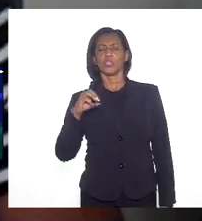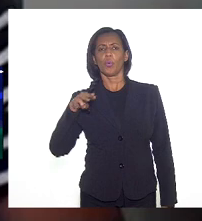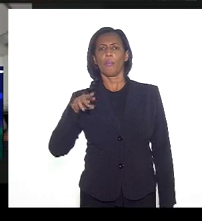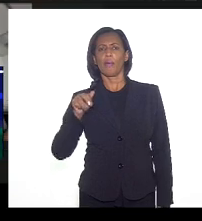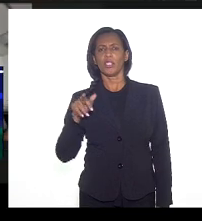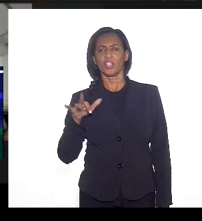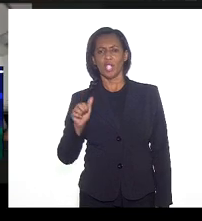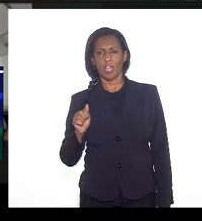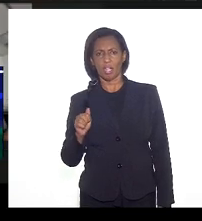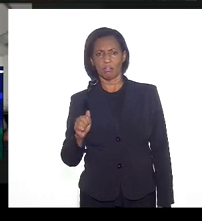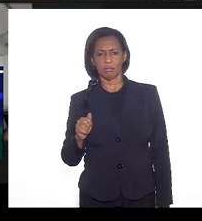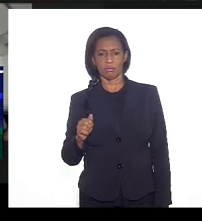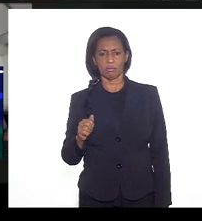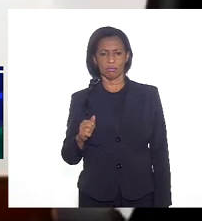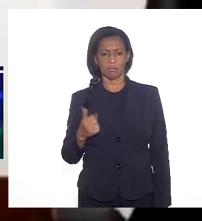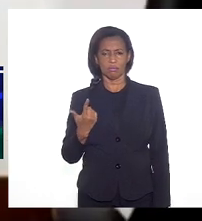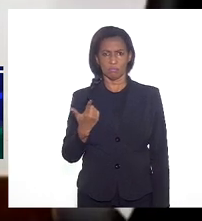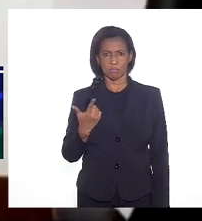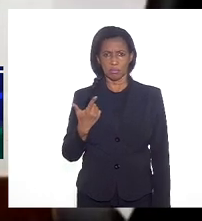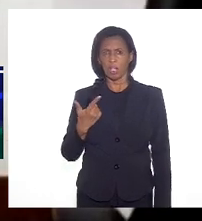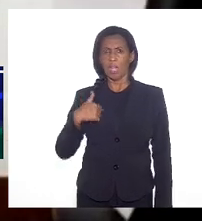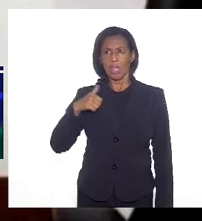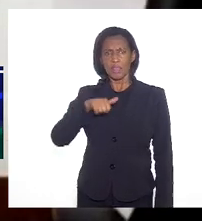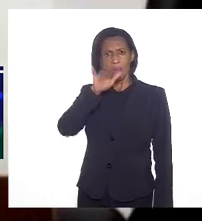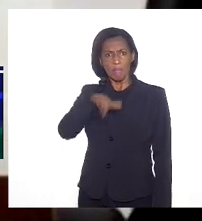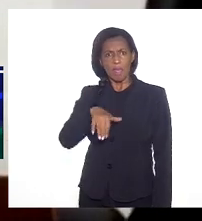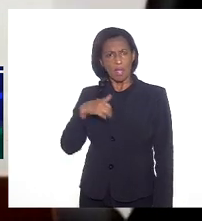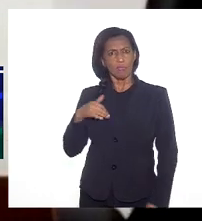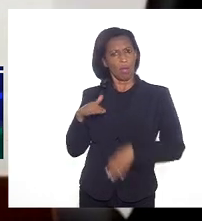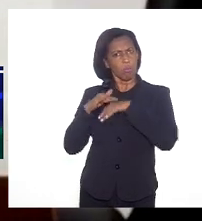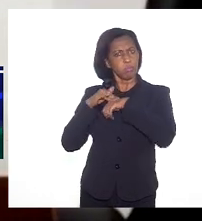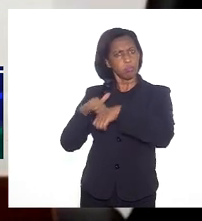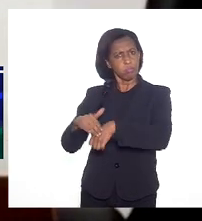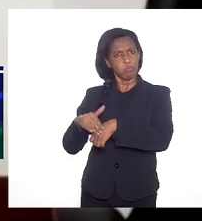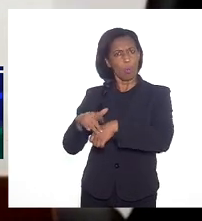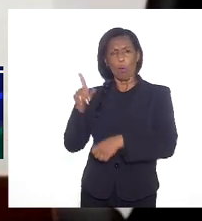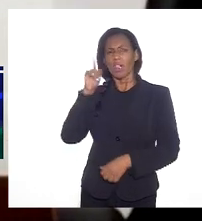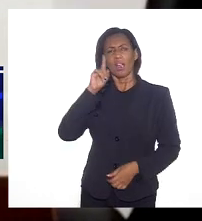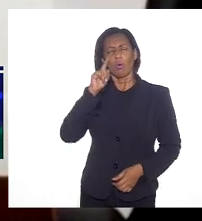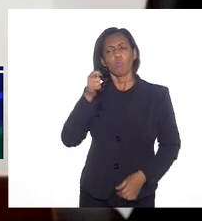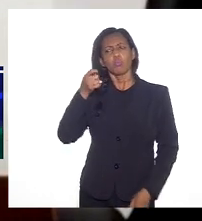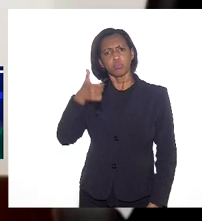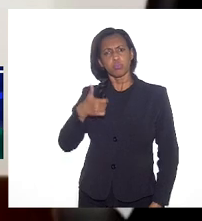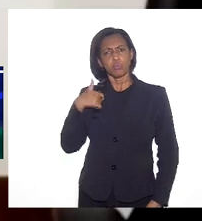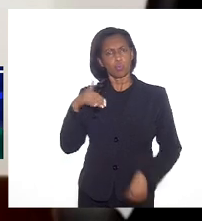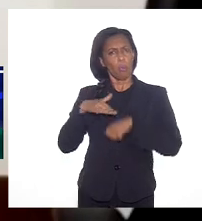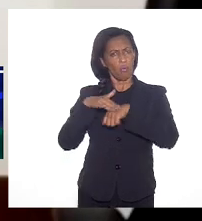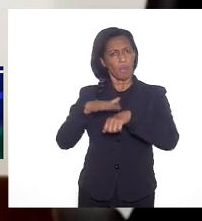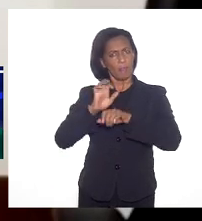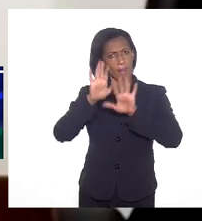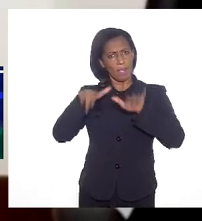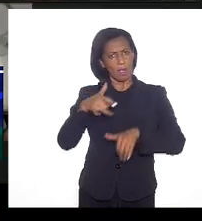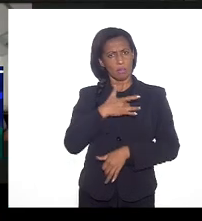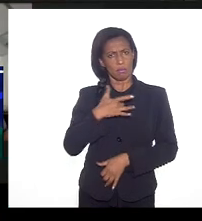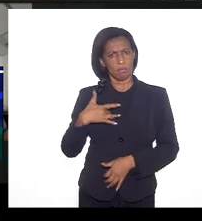Obrigada Ele está bem eu tenho falado com ele falei final de semana quase todos os dias está muito bem